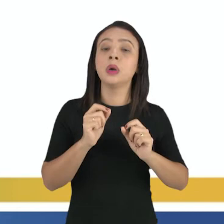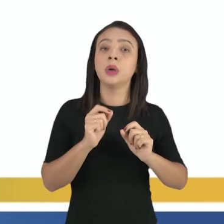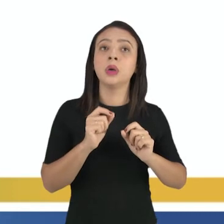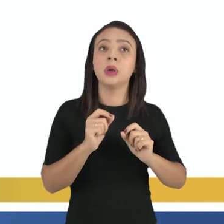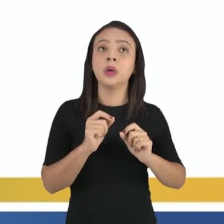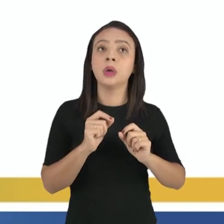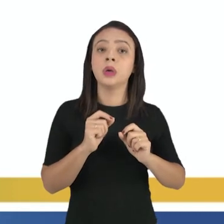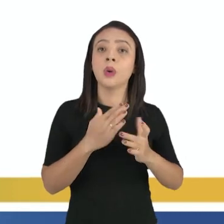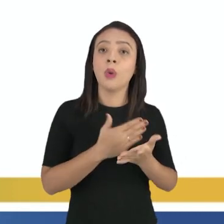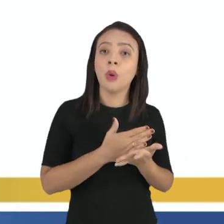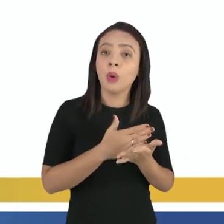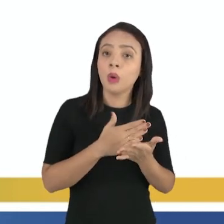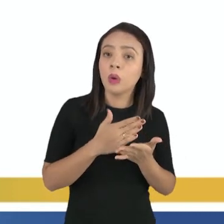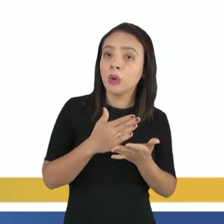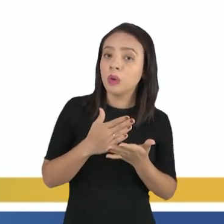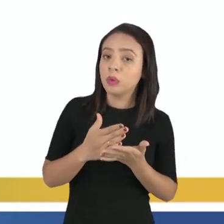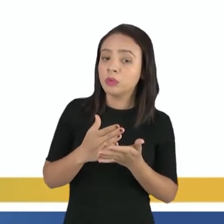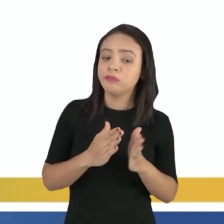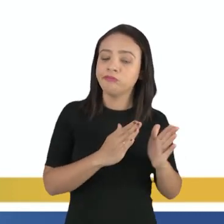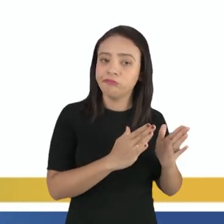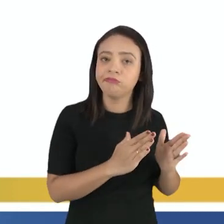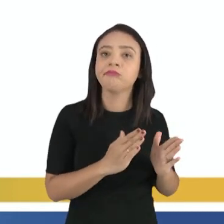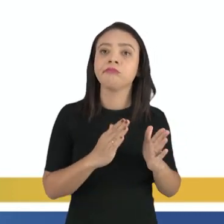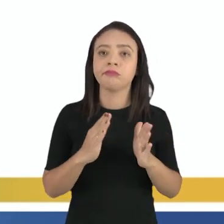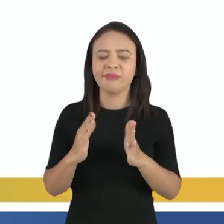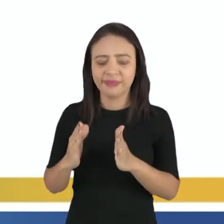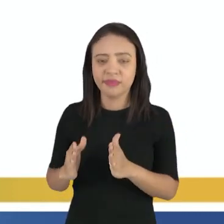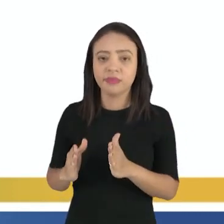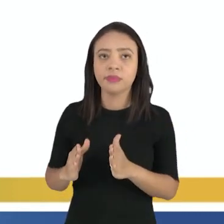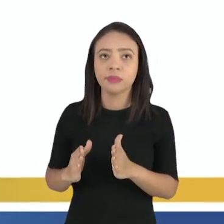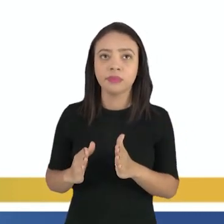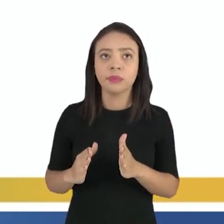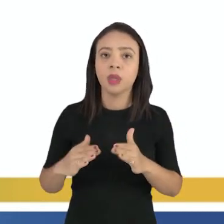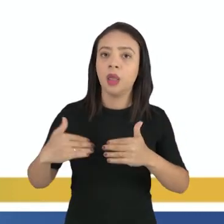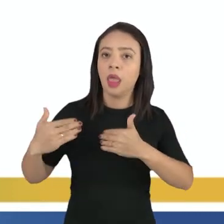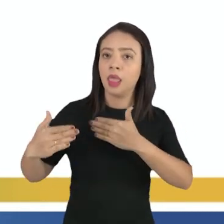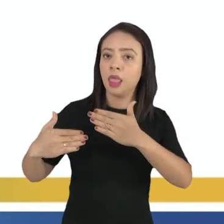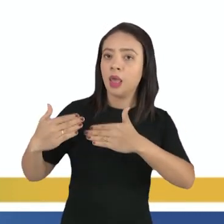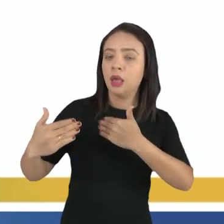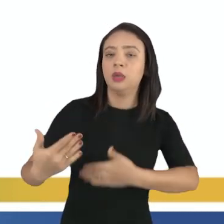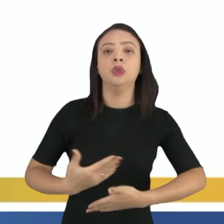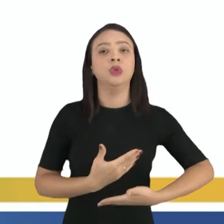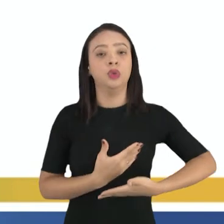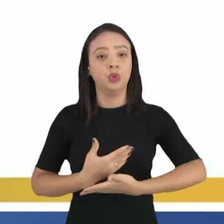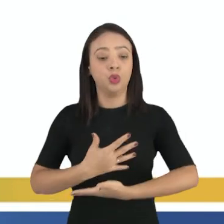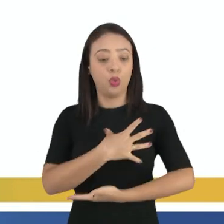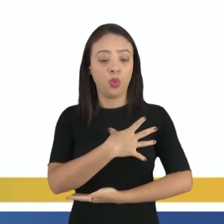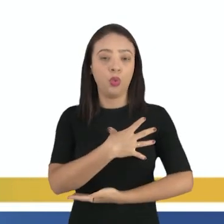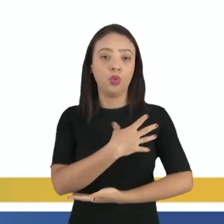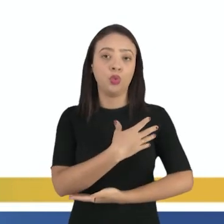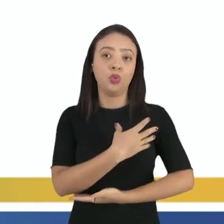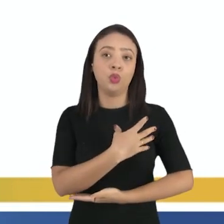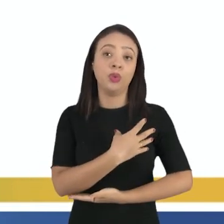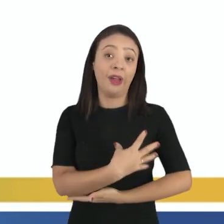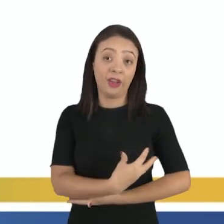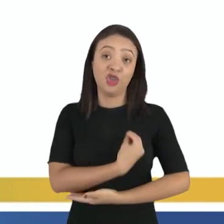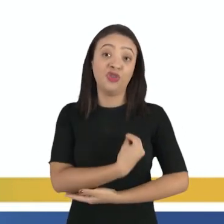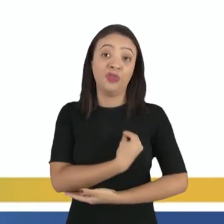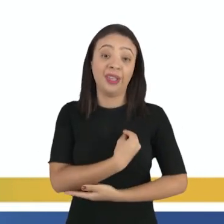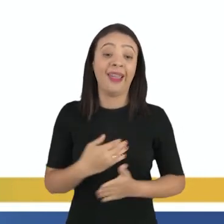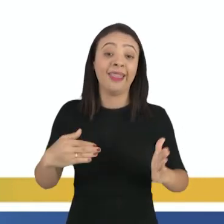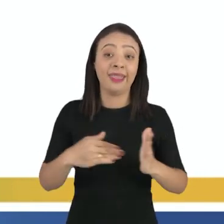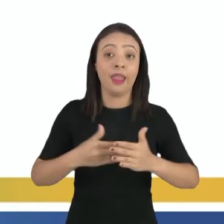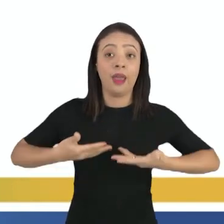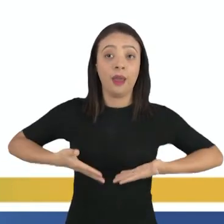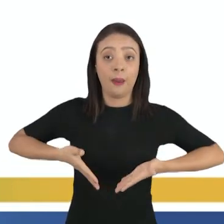iniciado, ele se inicia através desse processo, né, que nós chamamos de desenvolvimento embrionário, até o momento do parto,